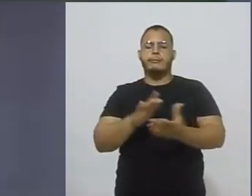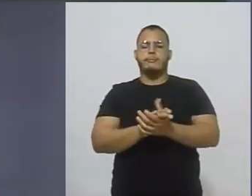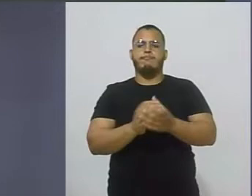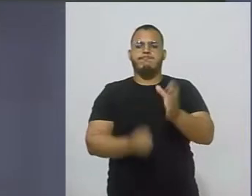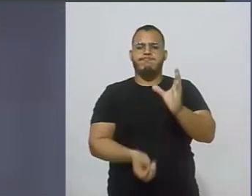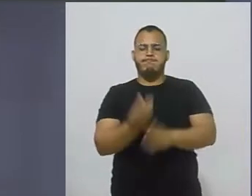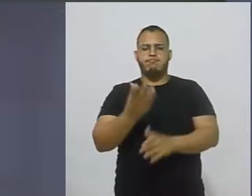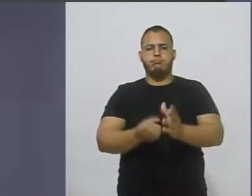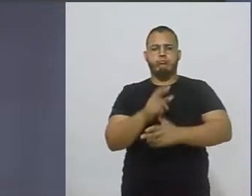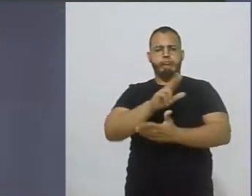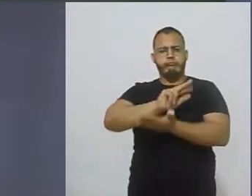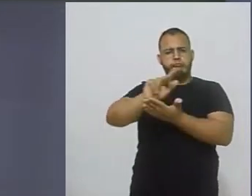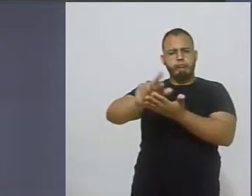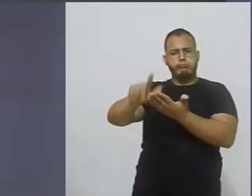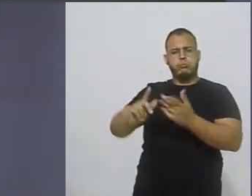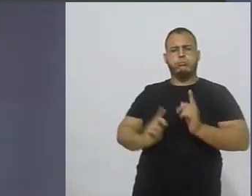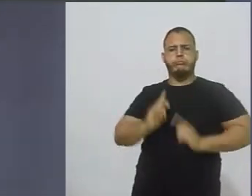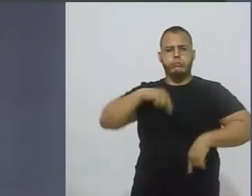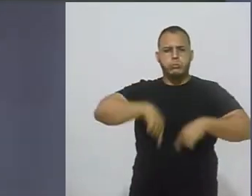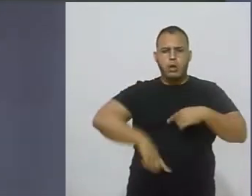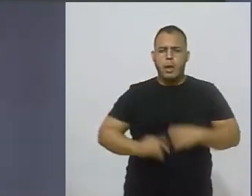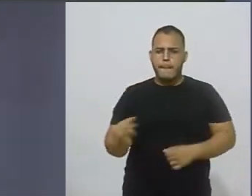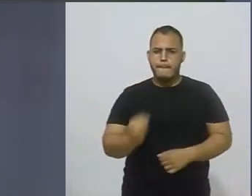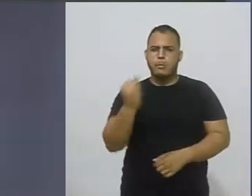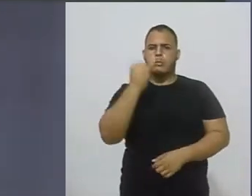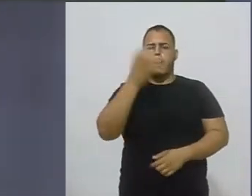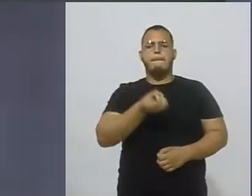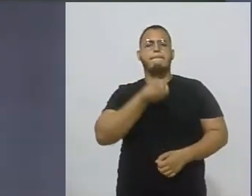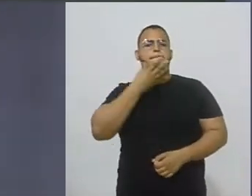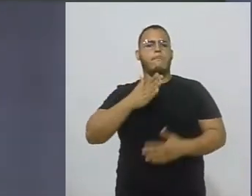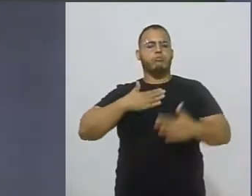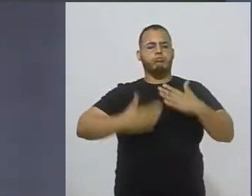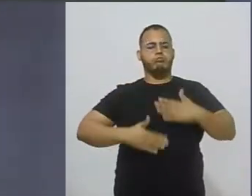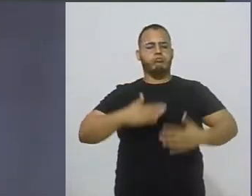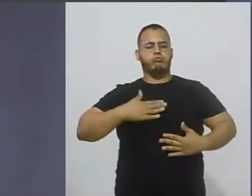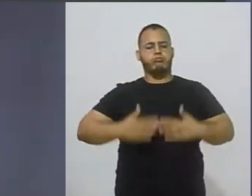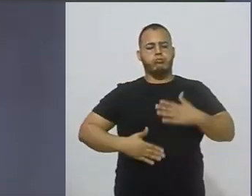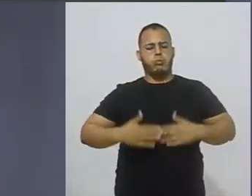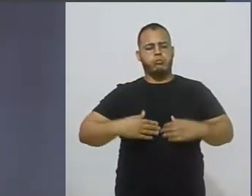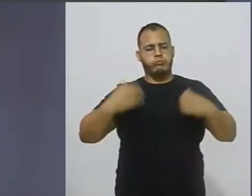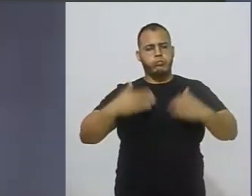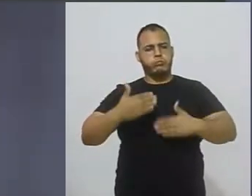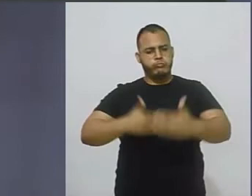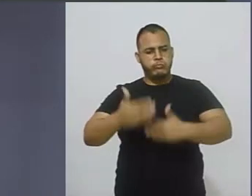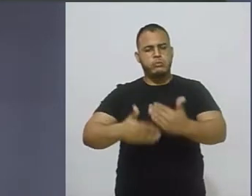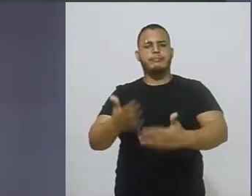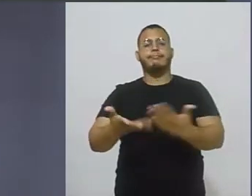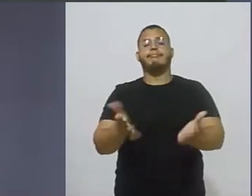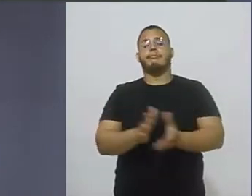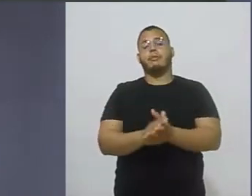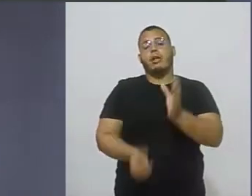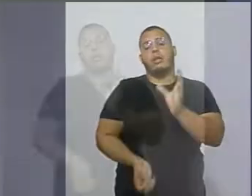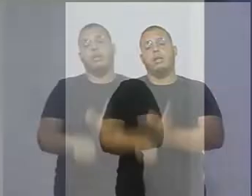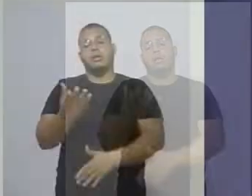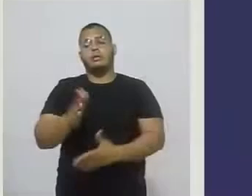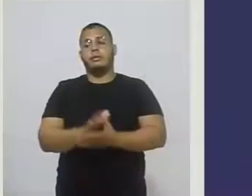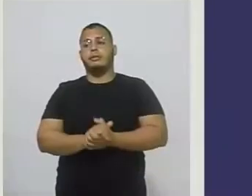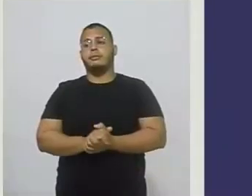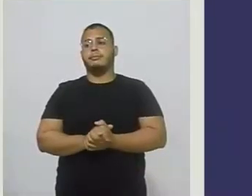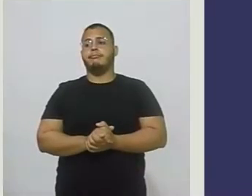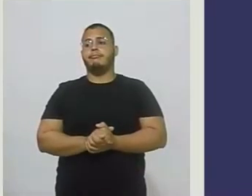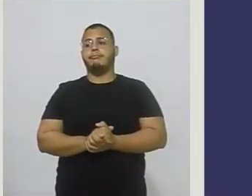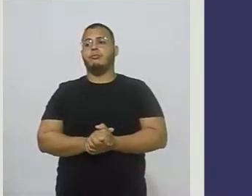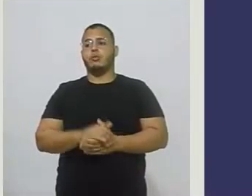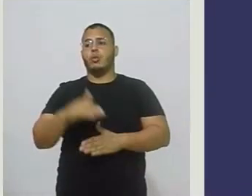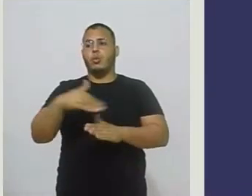produz diversos hormônios importantes para o bom funcionamento do corpo humano, certo? Então ela produz ó, esse monte de